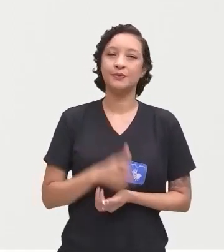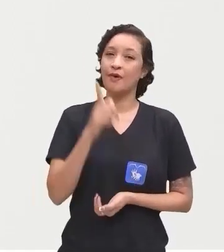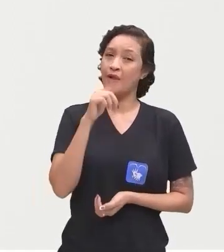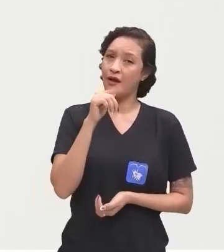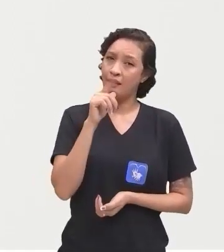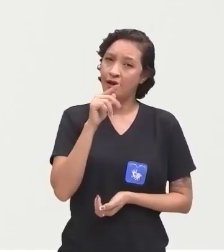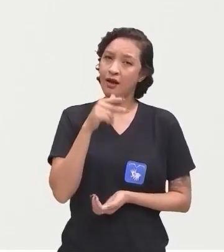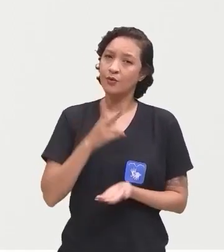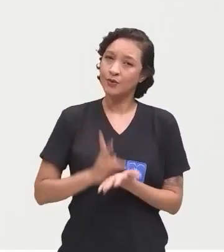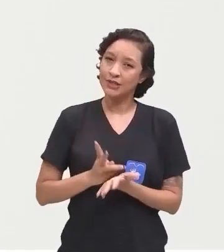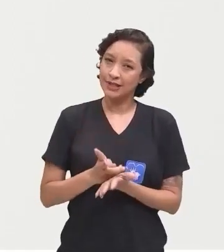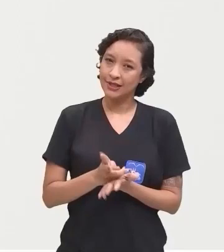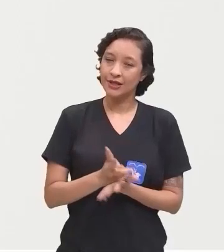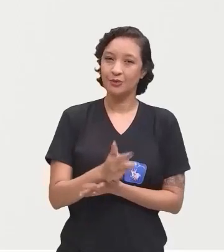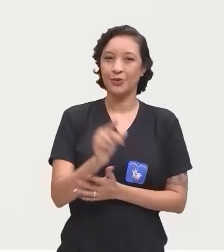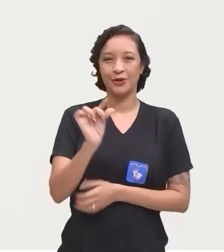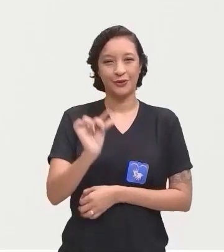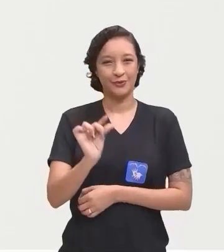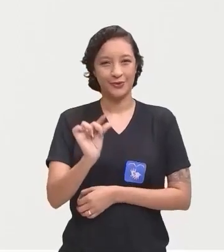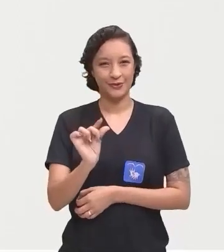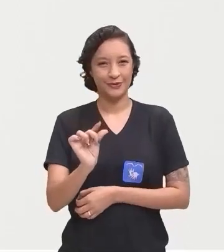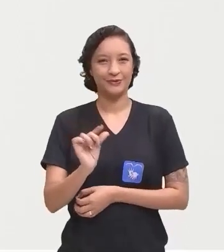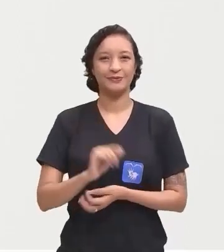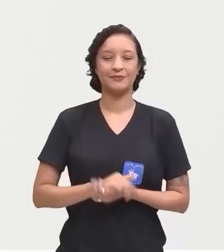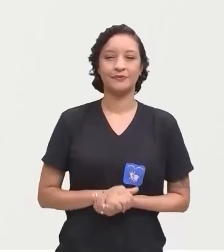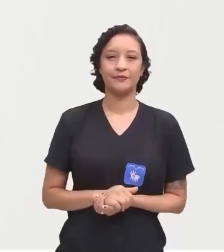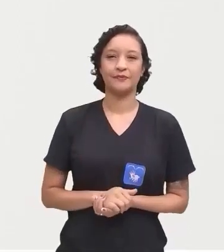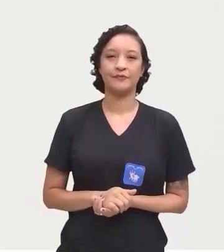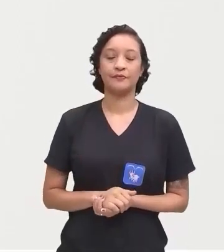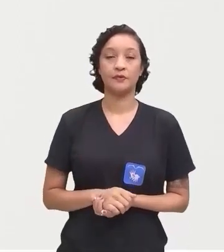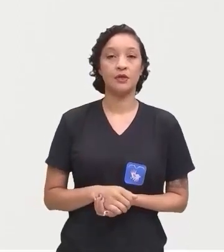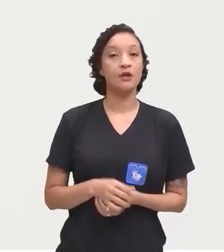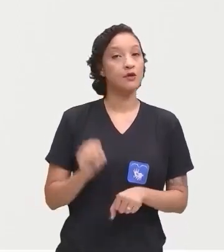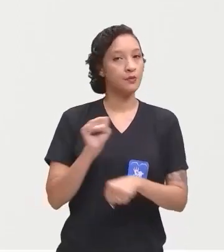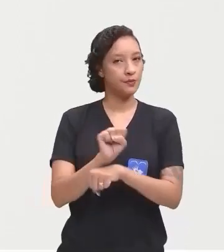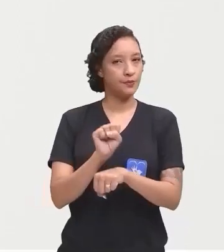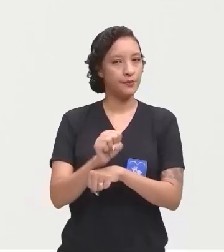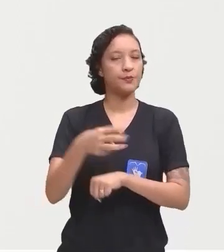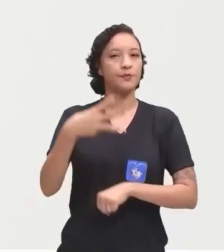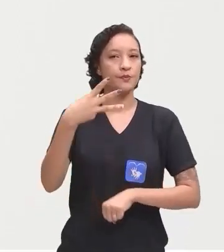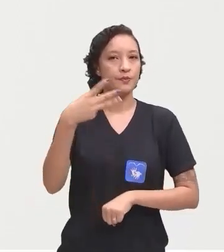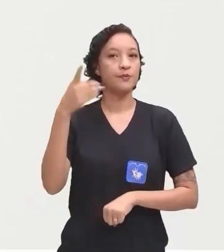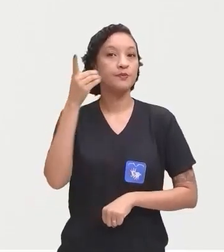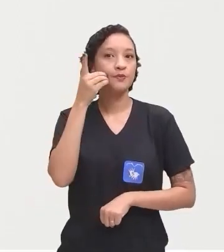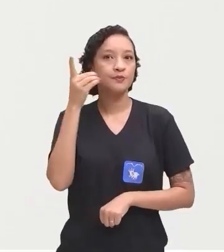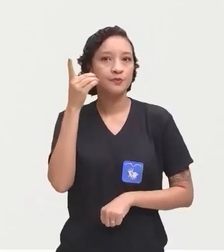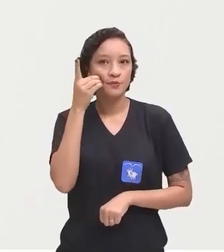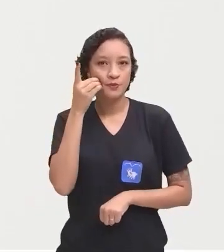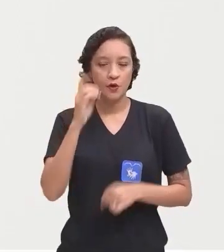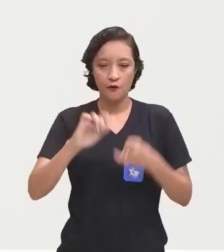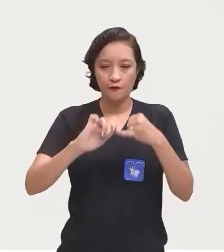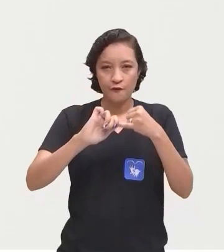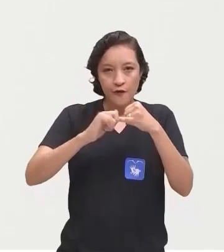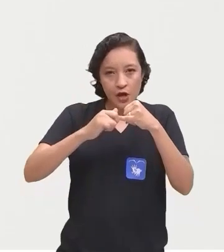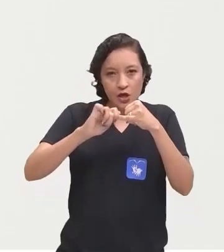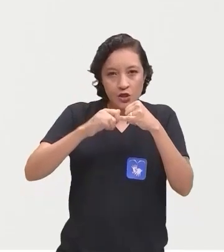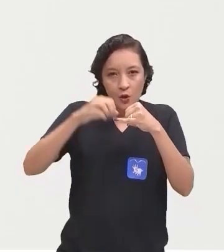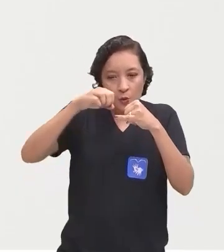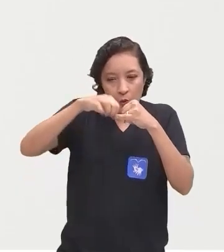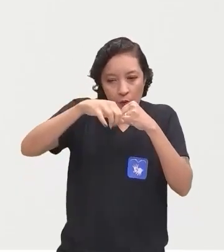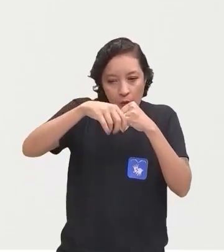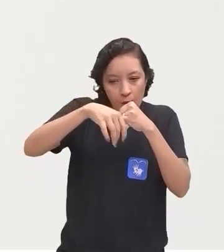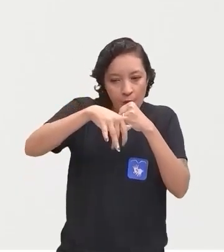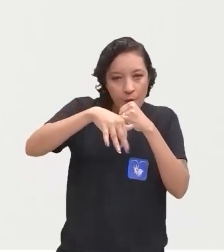aos pouquinhos. Em 3 dias, a raiz irá aparecer e um pouco